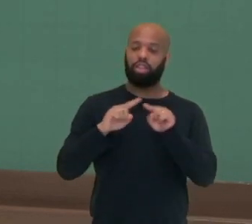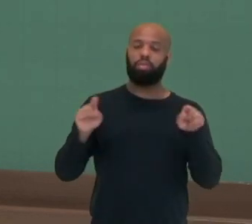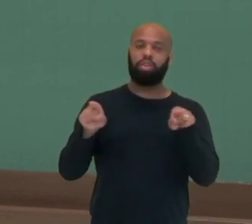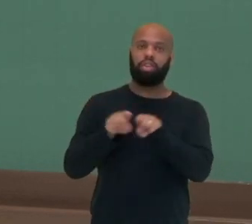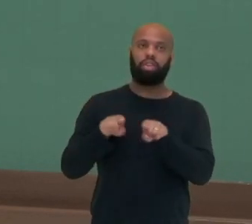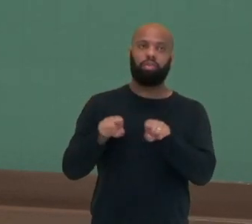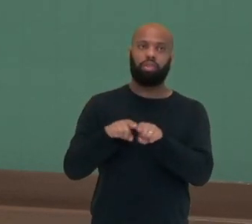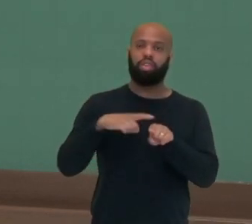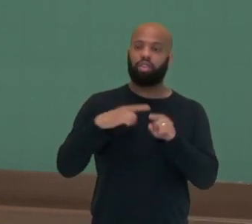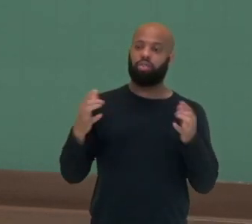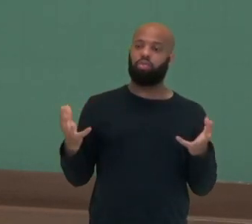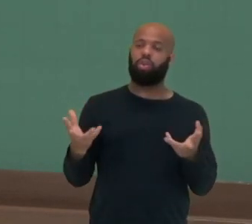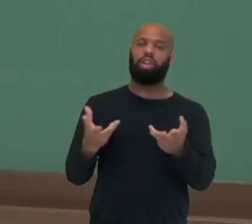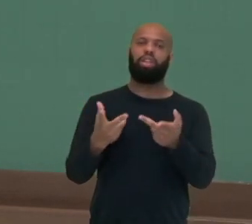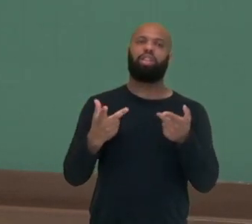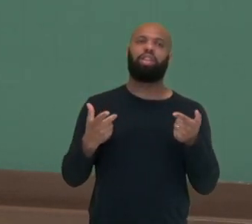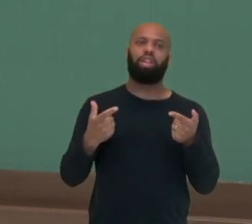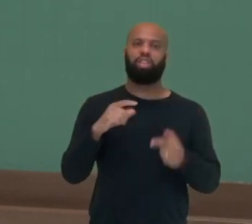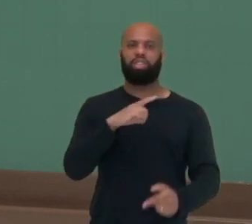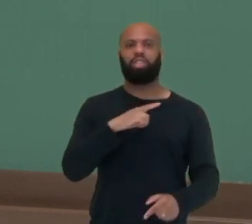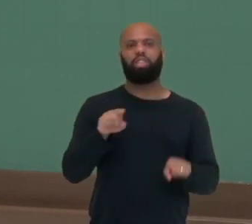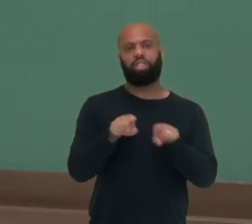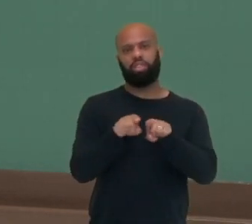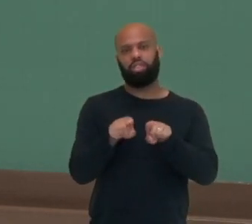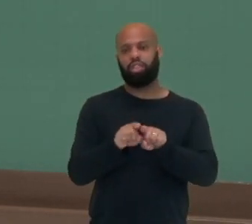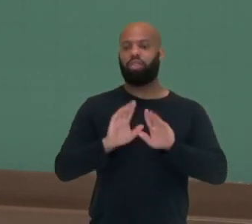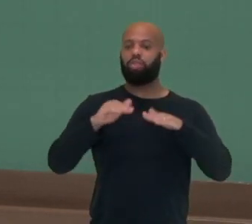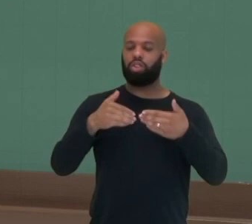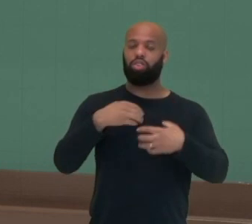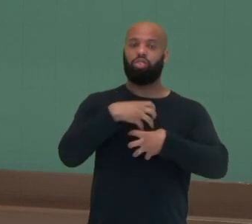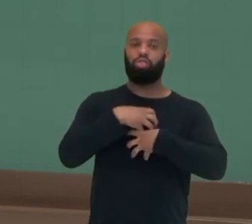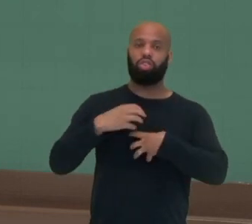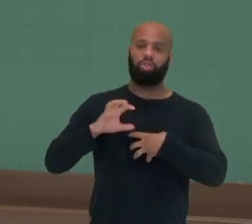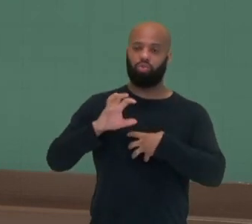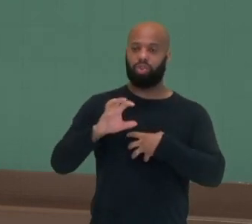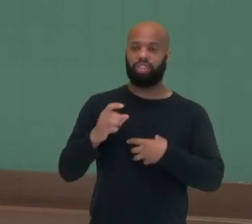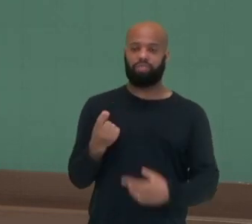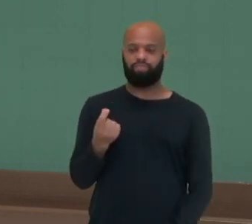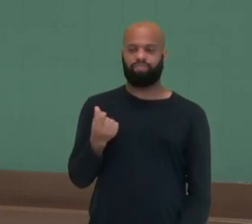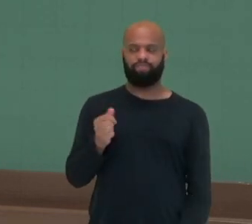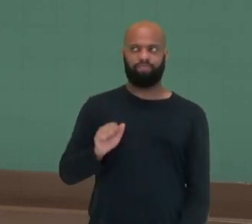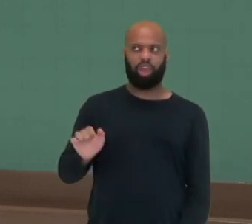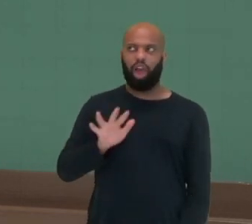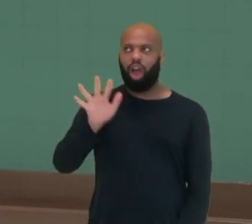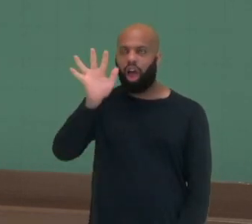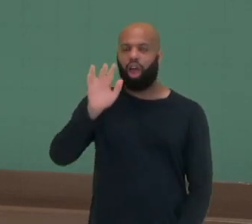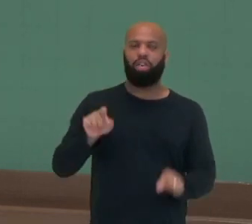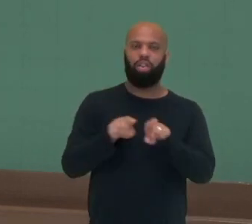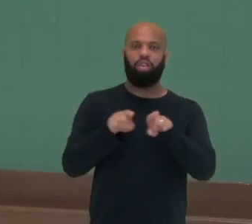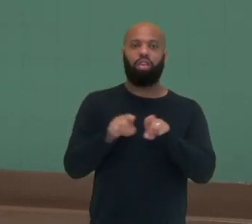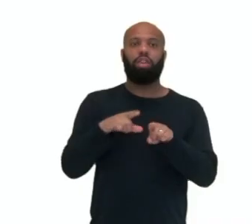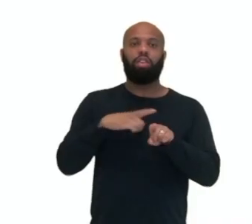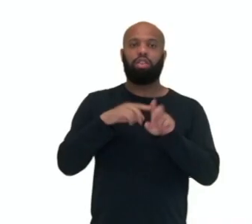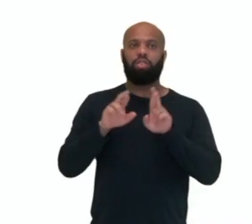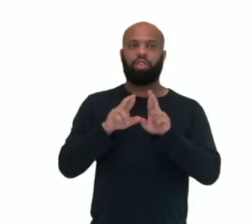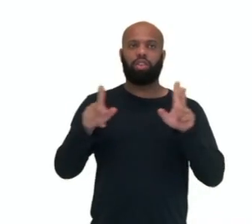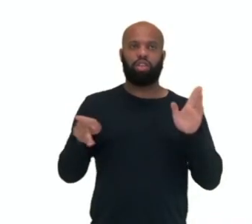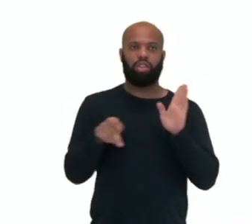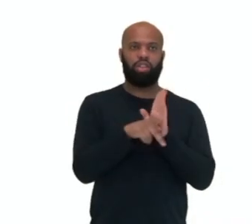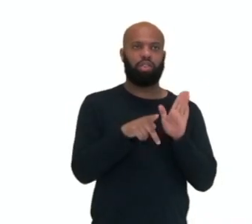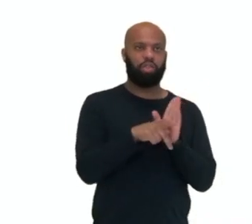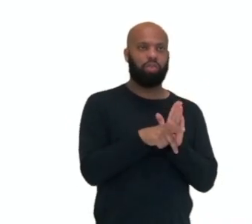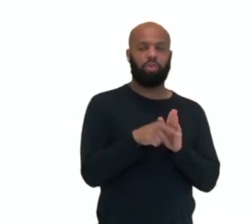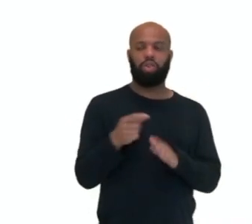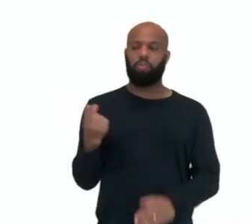as qualidades embarcadas nele, que faz com que o preço também suba, que é exatamente a diferença entre o preço